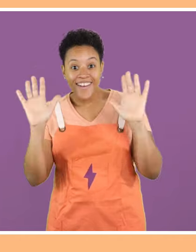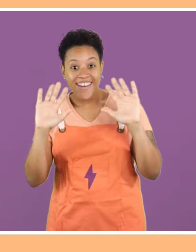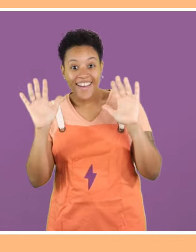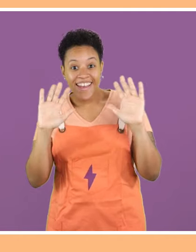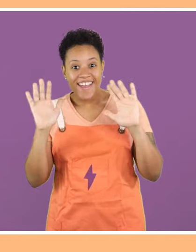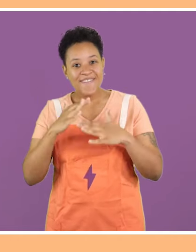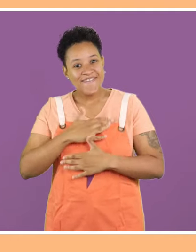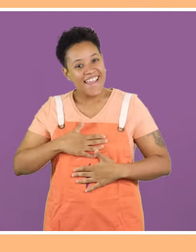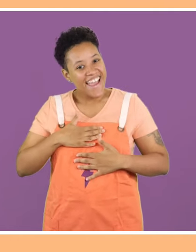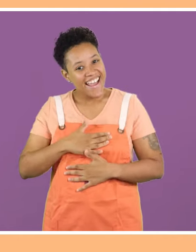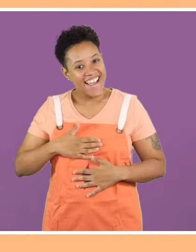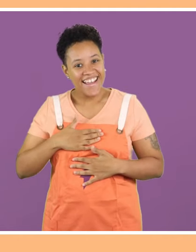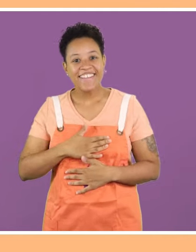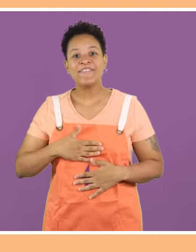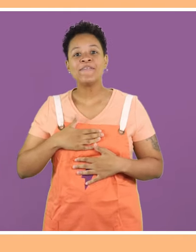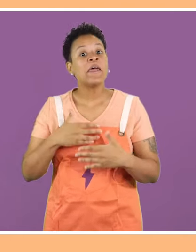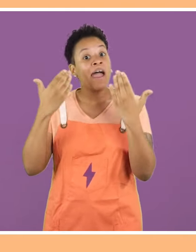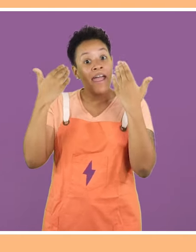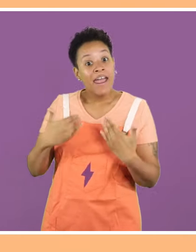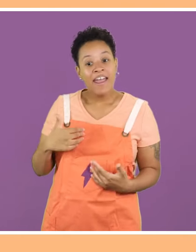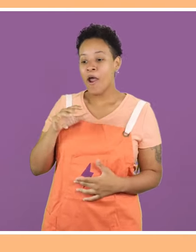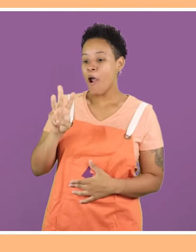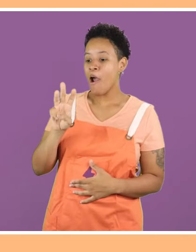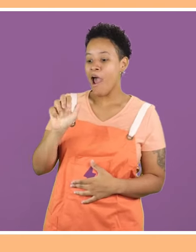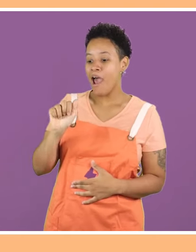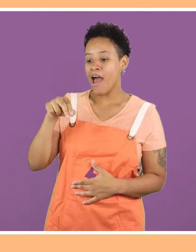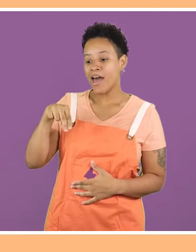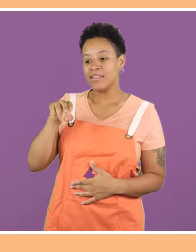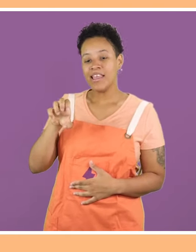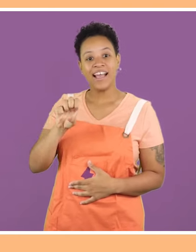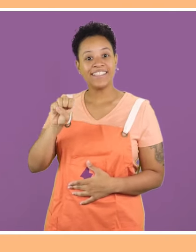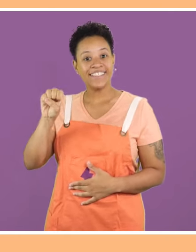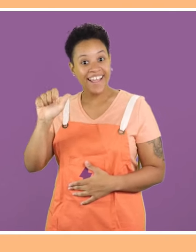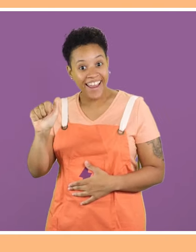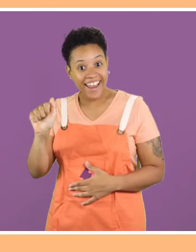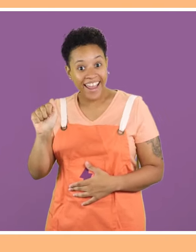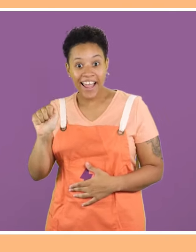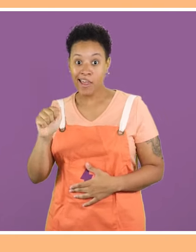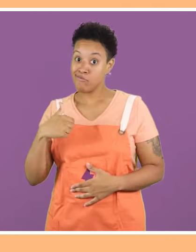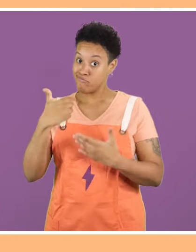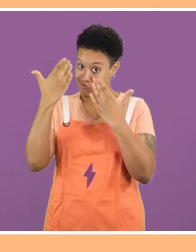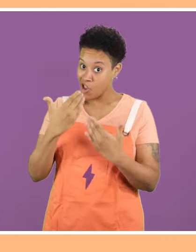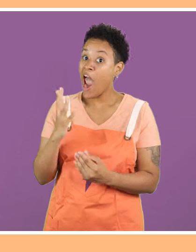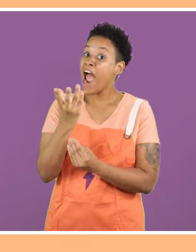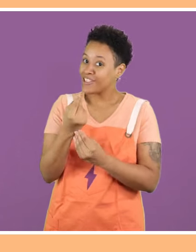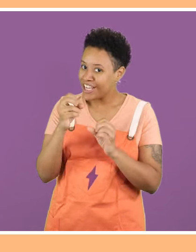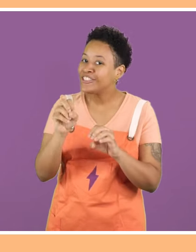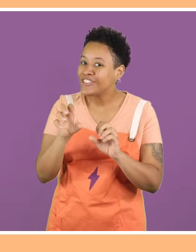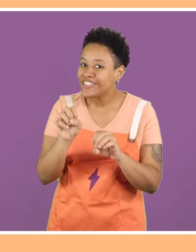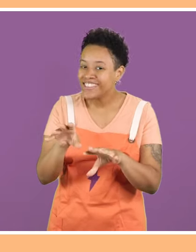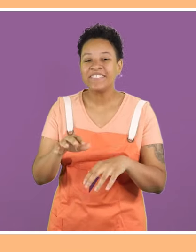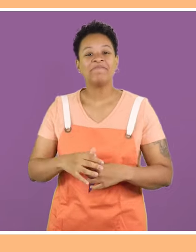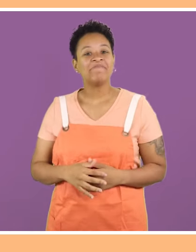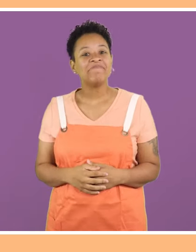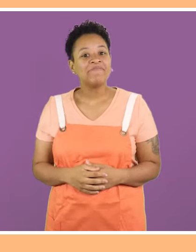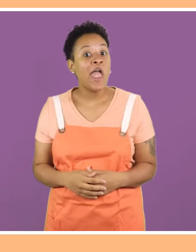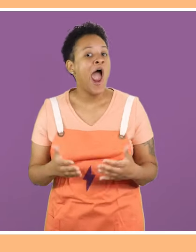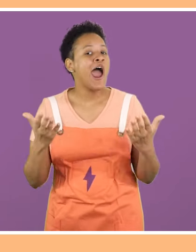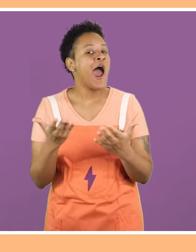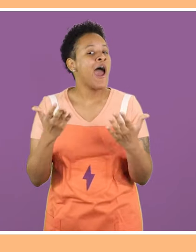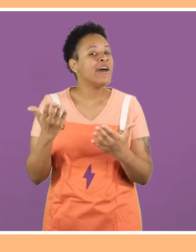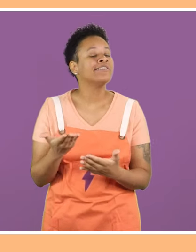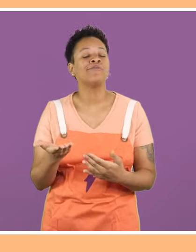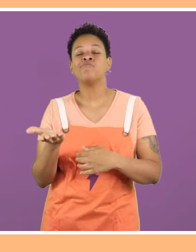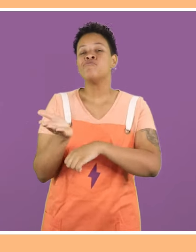Olá, pessoal, muito prazer. Eu sou a Vanessa Iano, arte educadora. Nessa temporada do IC para Crianças, você vai